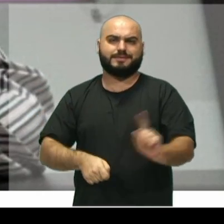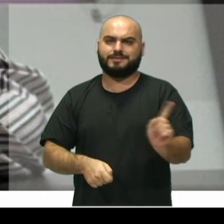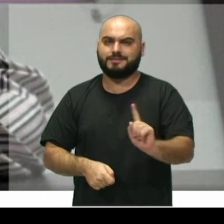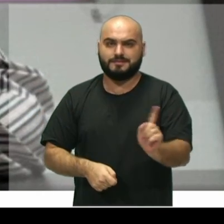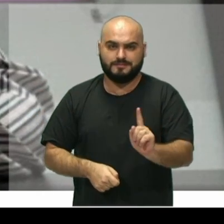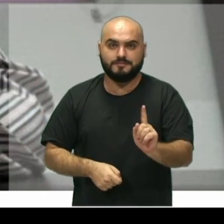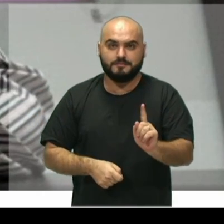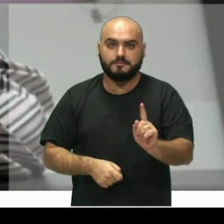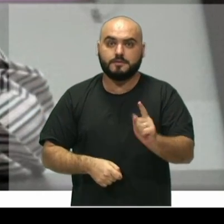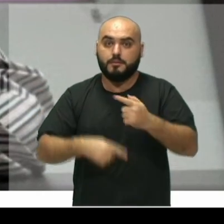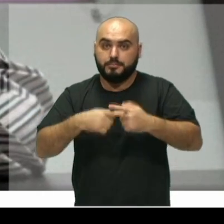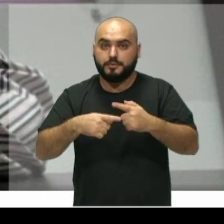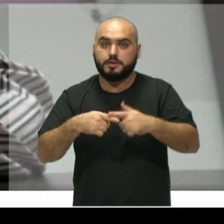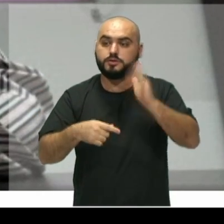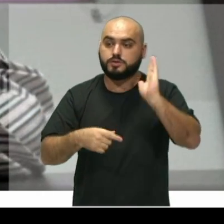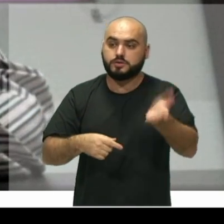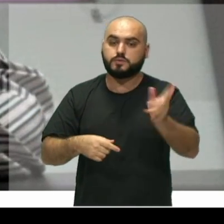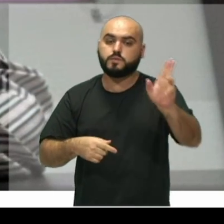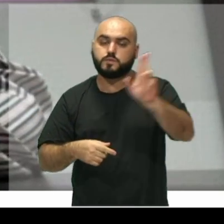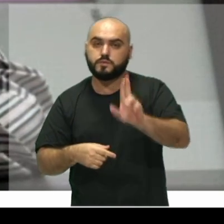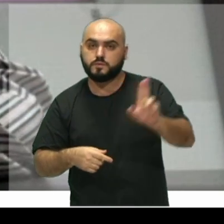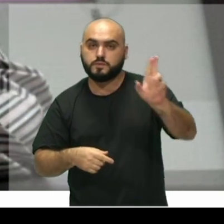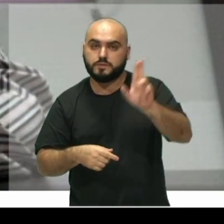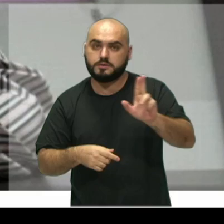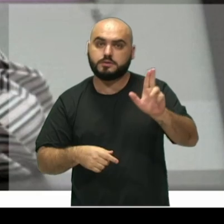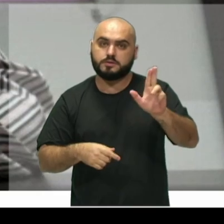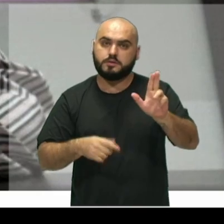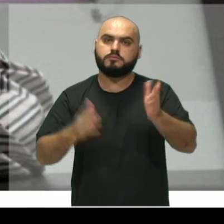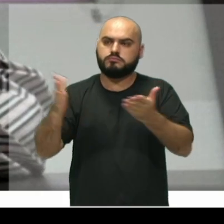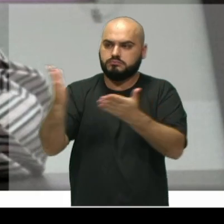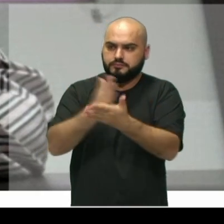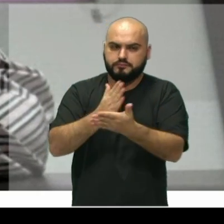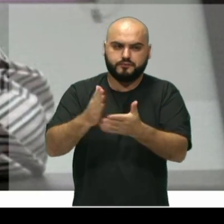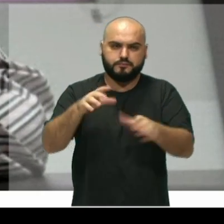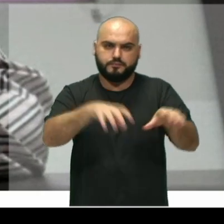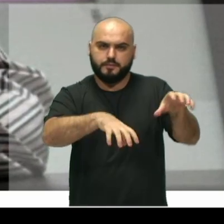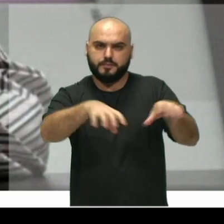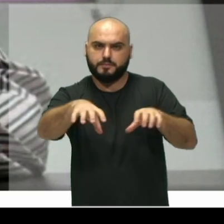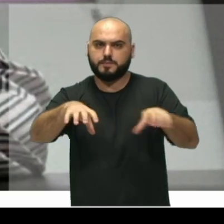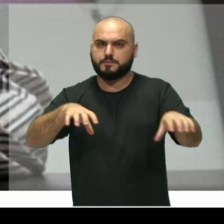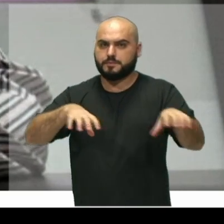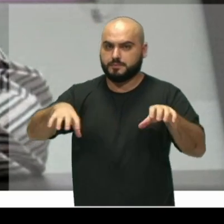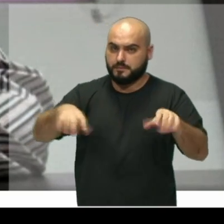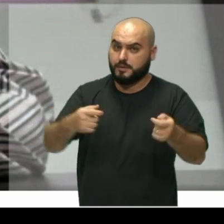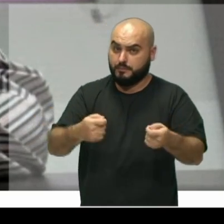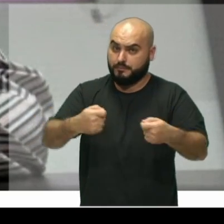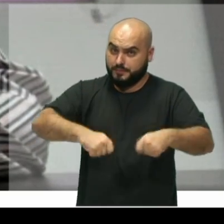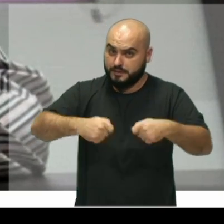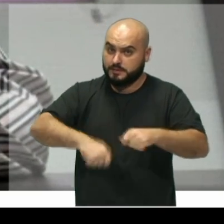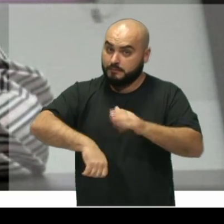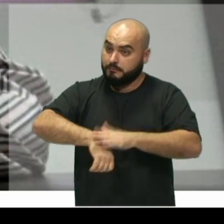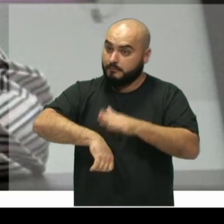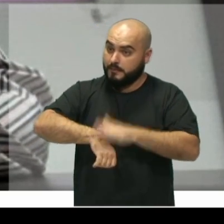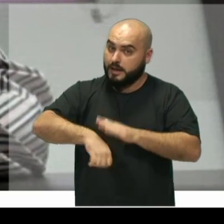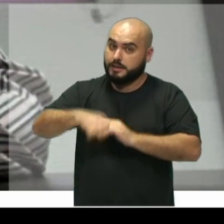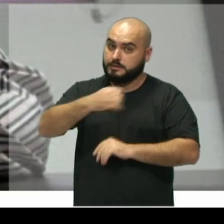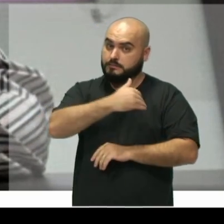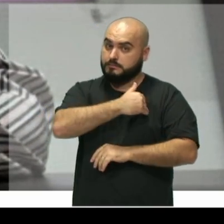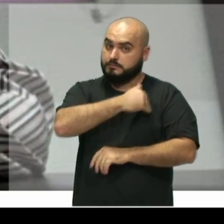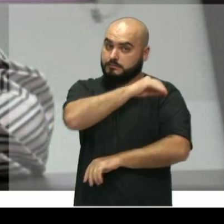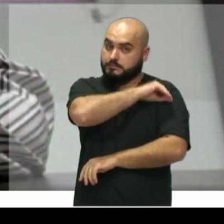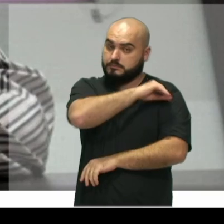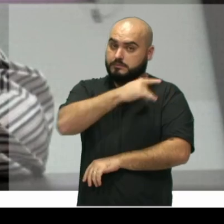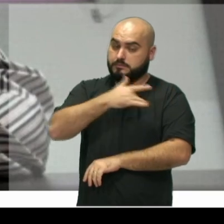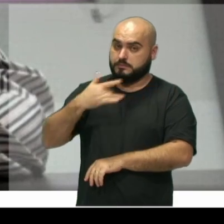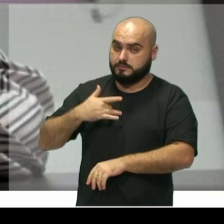sendo aplicada, né? Já está acontecendo uma descentralização. Entendo que é preciso chegar ainda em outras unidades. Tem também a